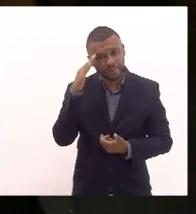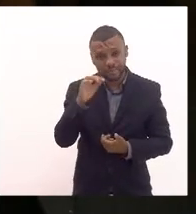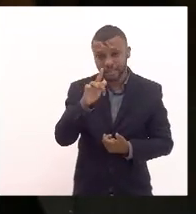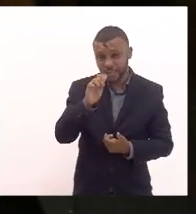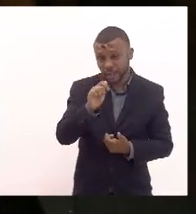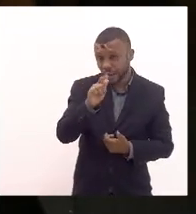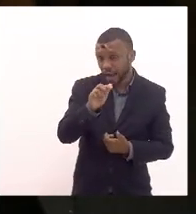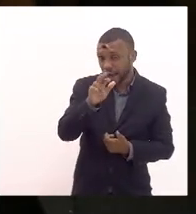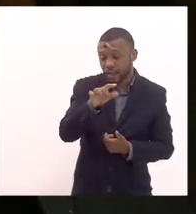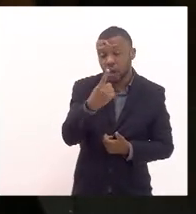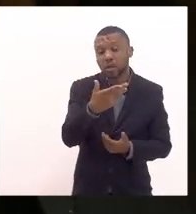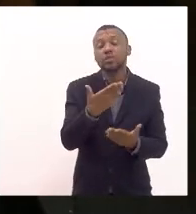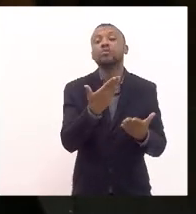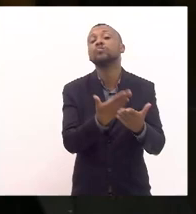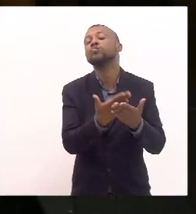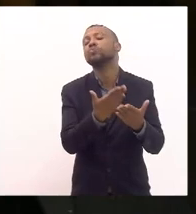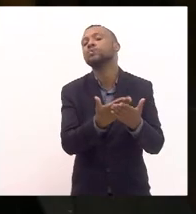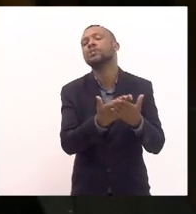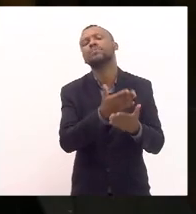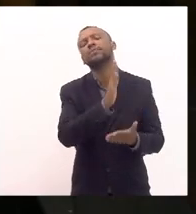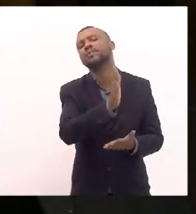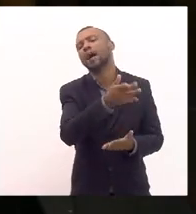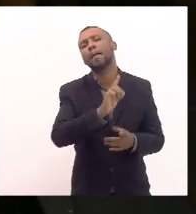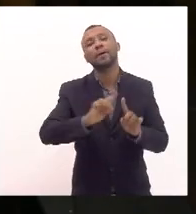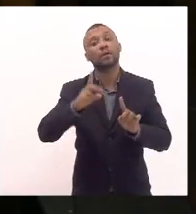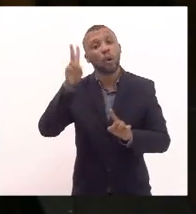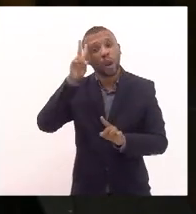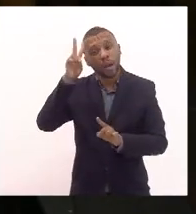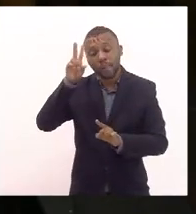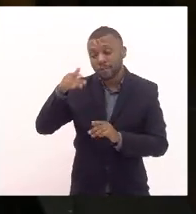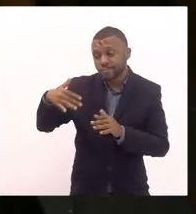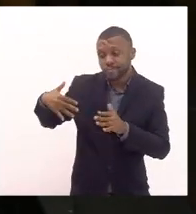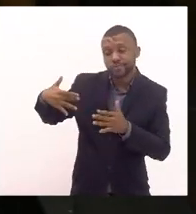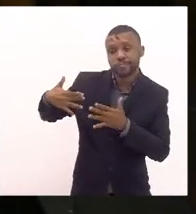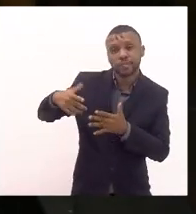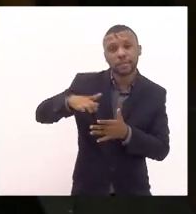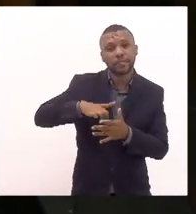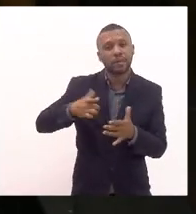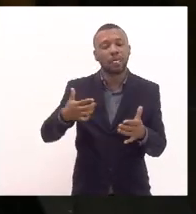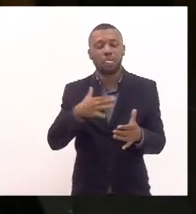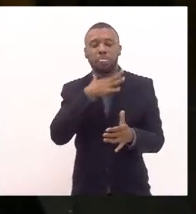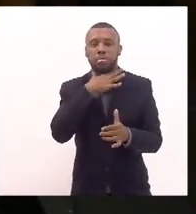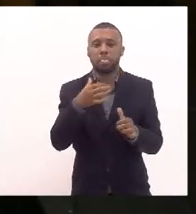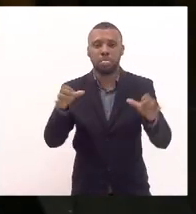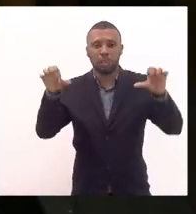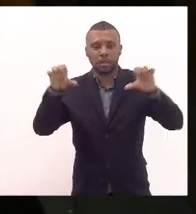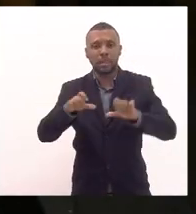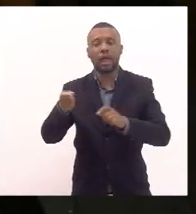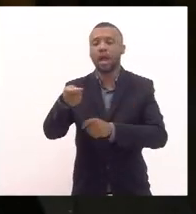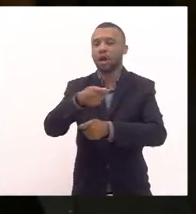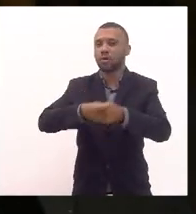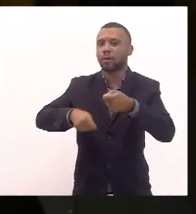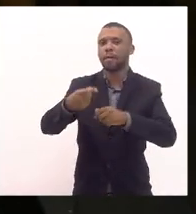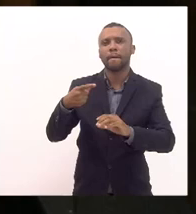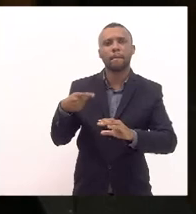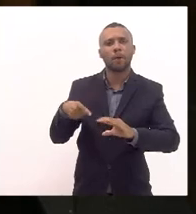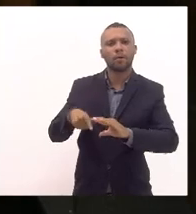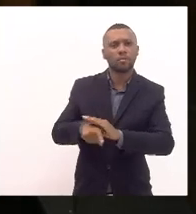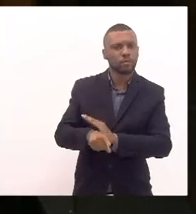Eu estudei estudamos bem mais recentemente quando teve aquela crise econômica profunda